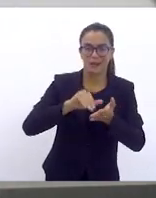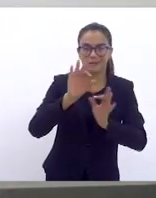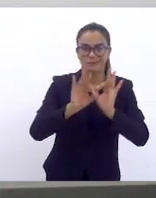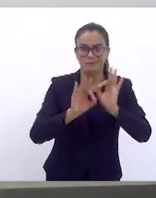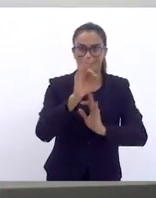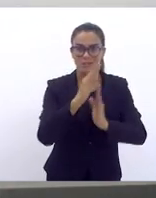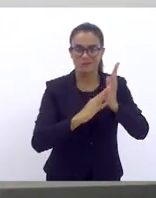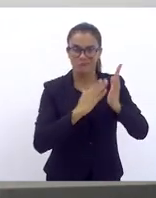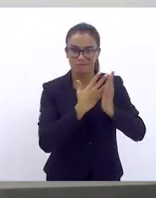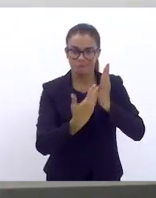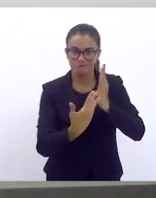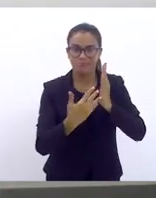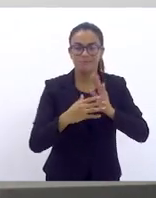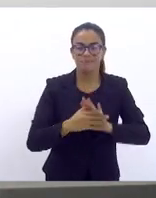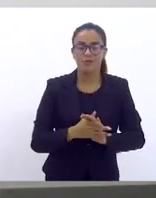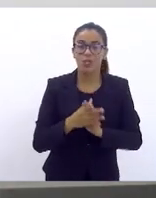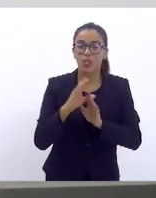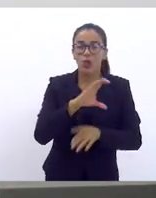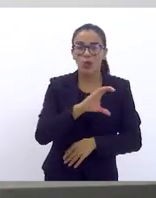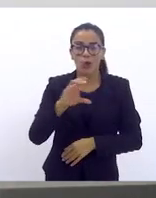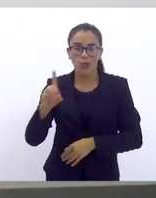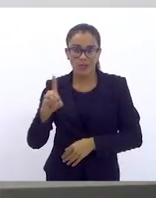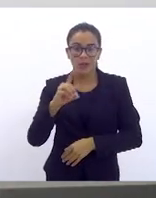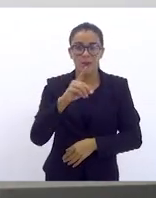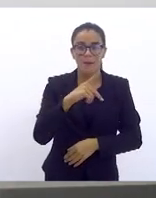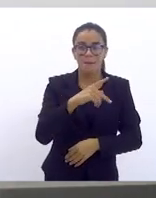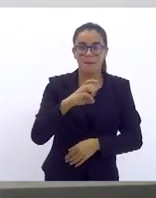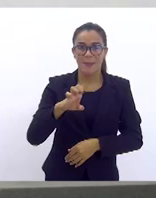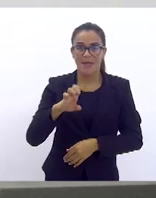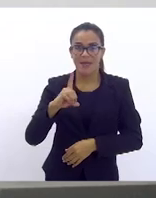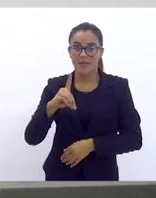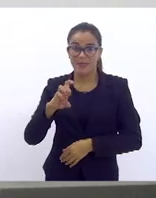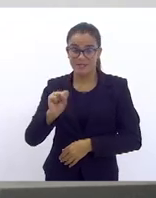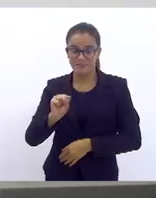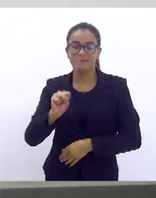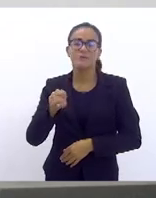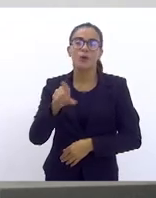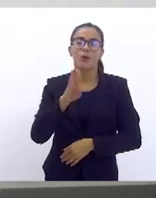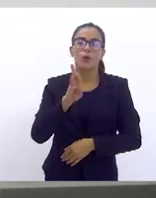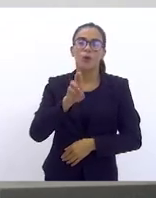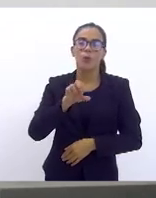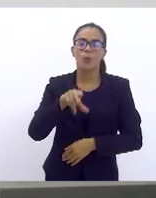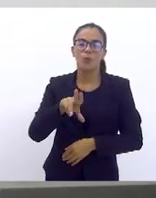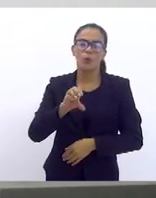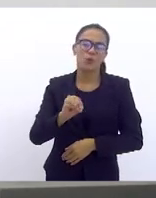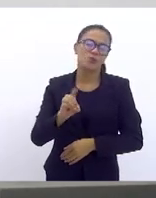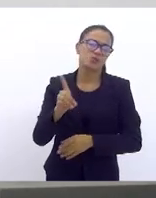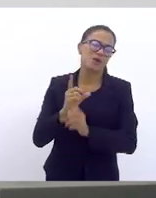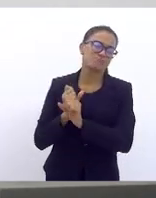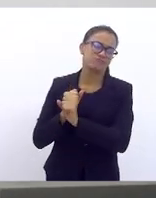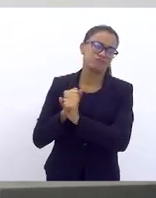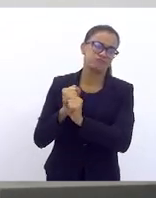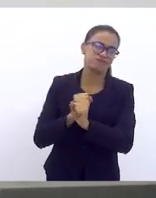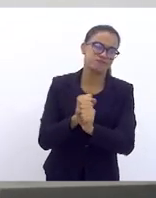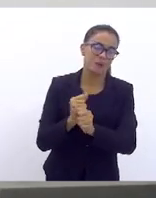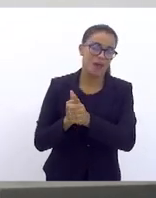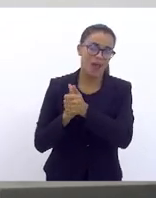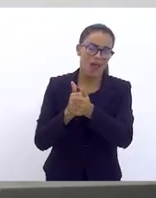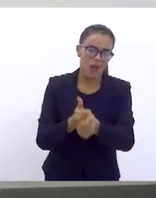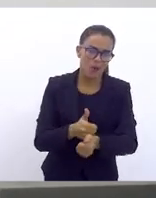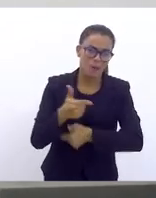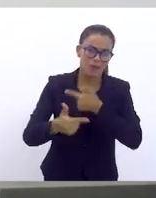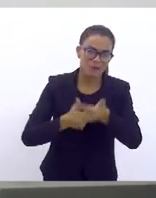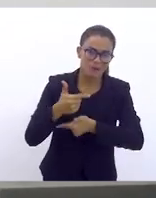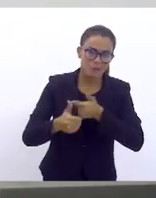o pet o Sobral que já me acompanha desde a secretaria de fazenda lá da época do